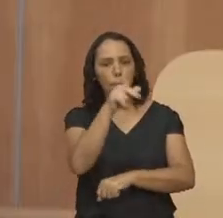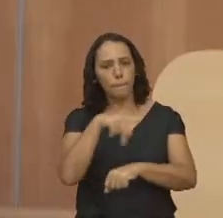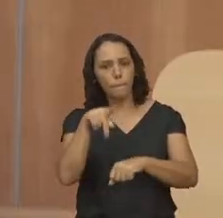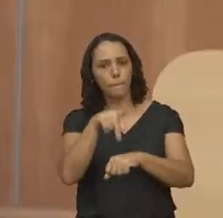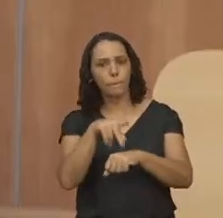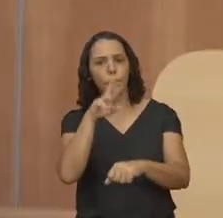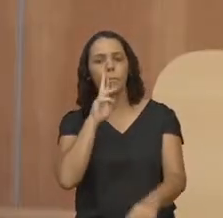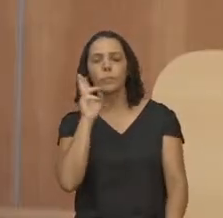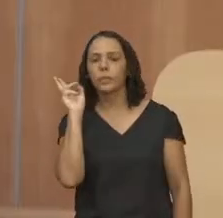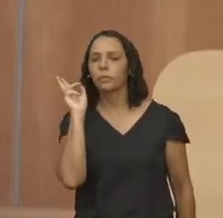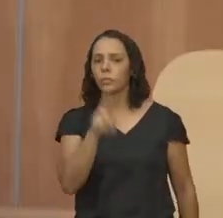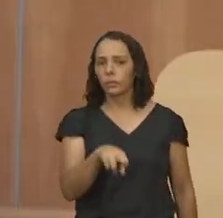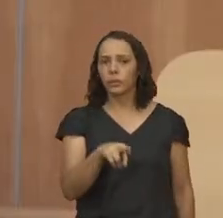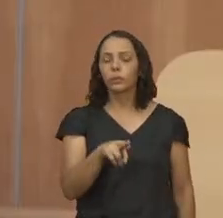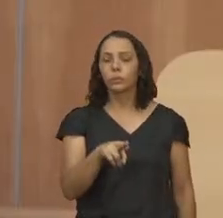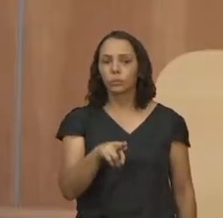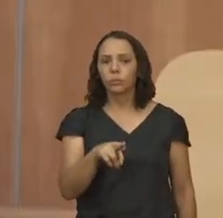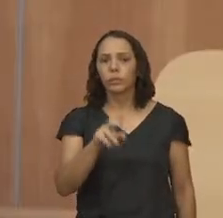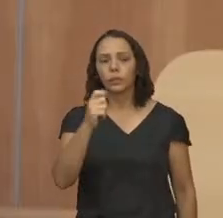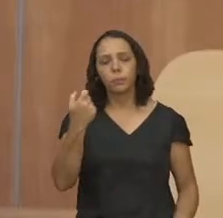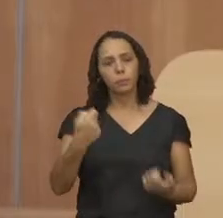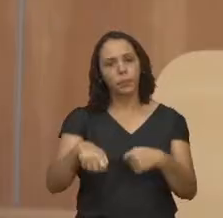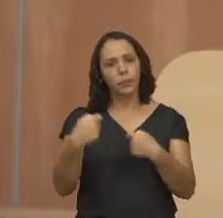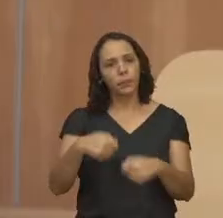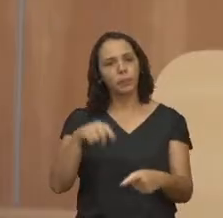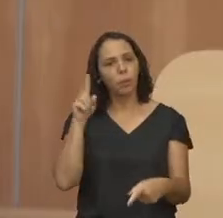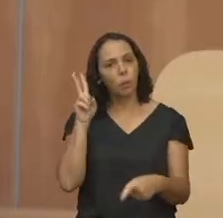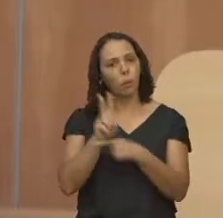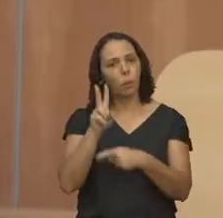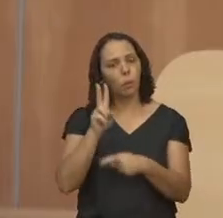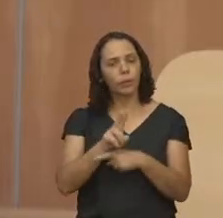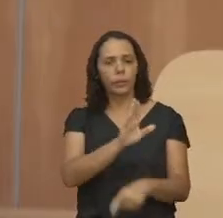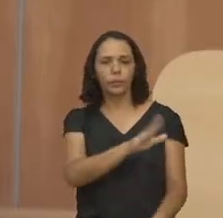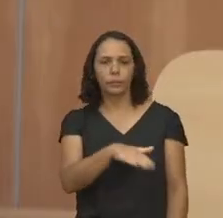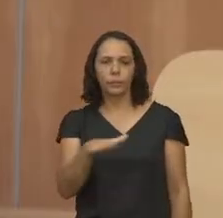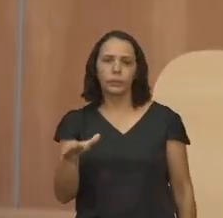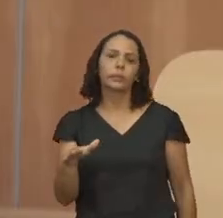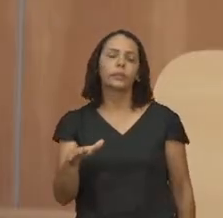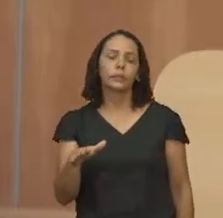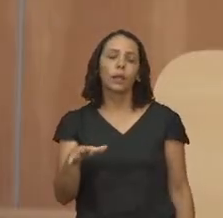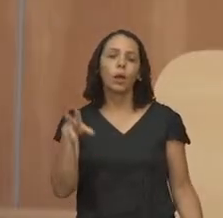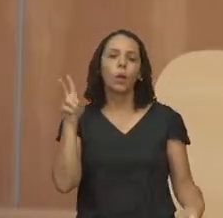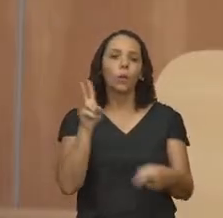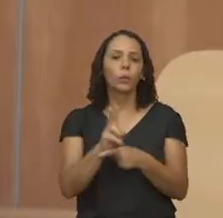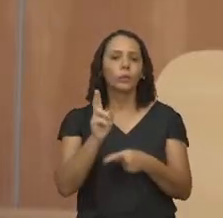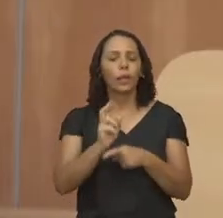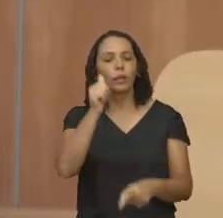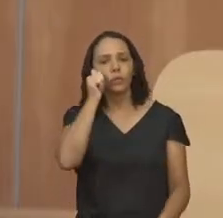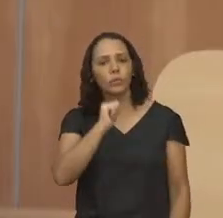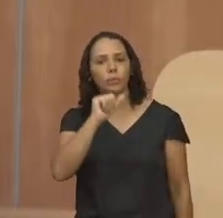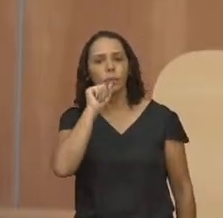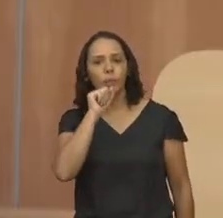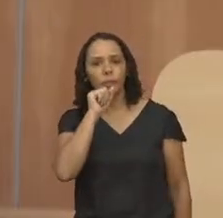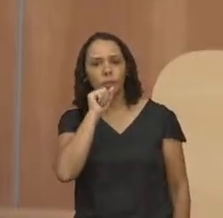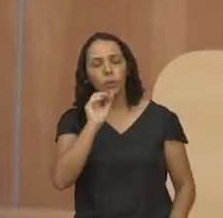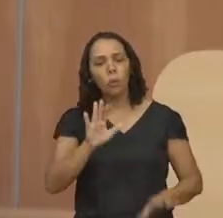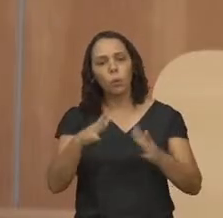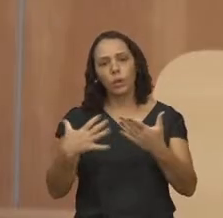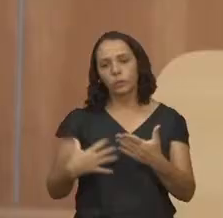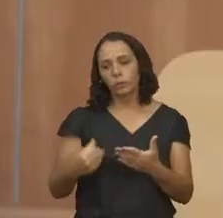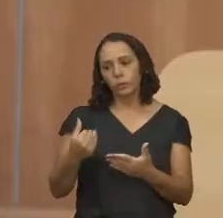resposta efetiva, que é preciso a gente cuidar das nossas crianças, cuidar das mães que perdem um filho,